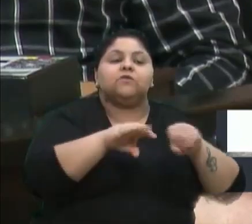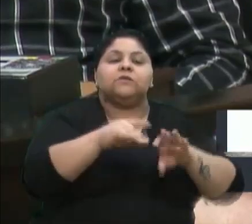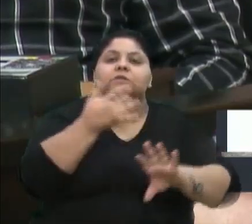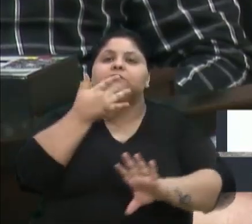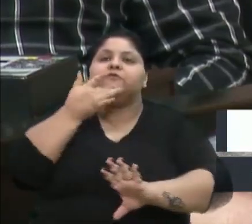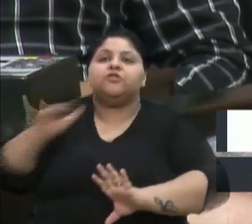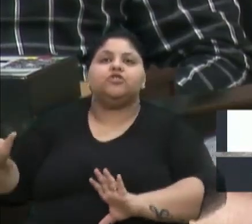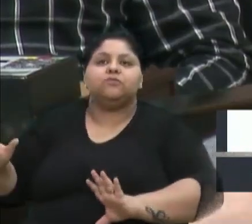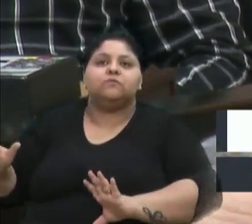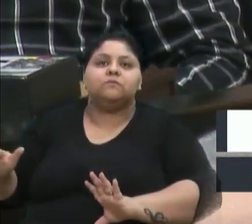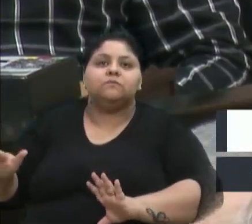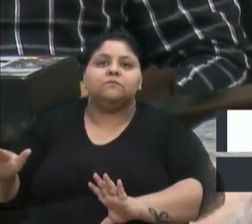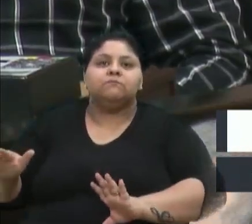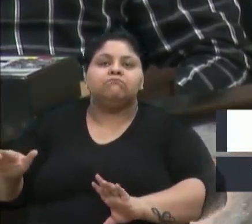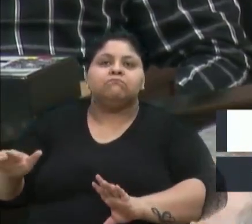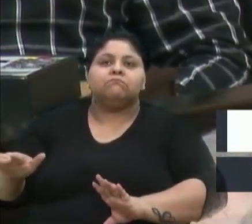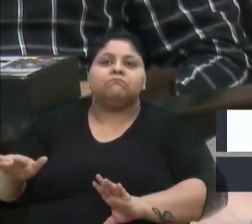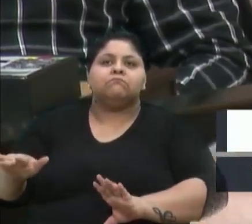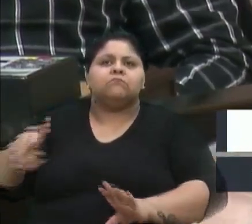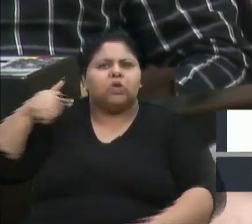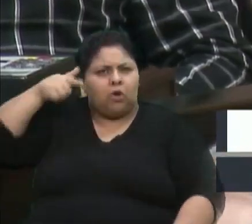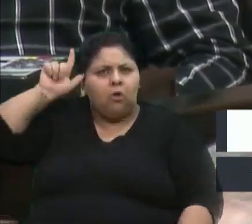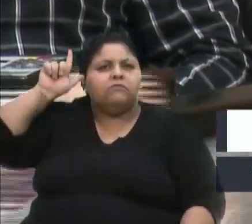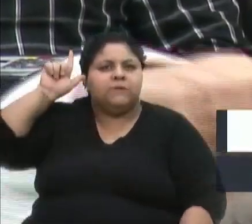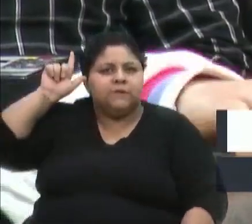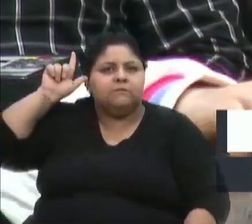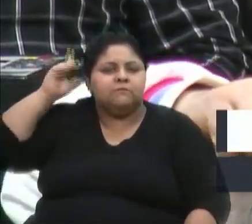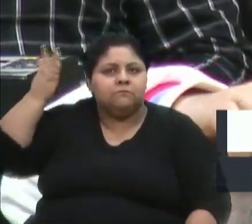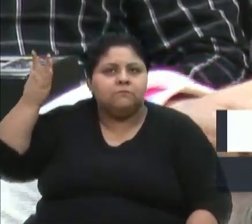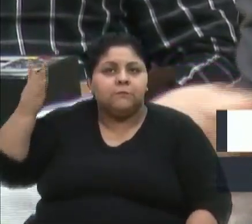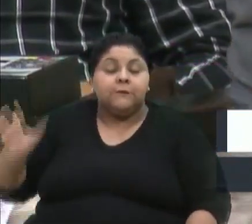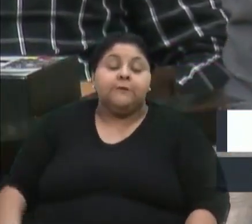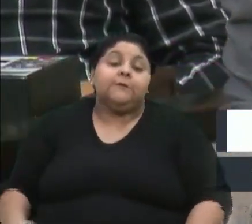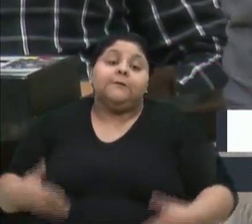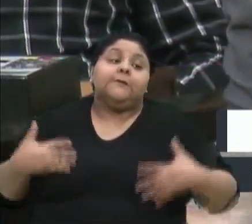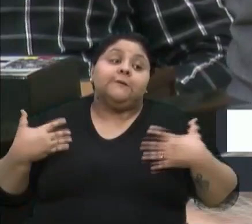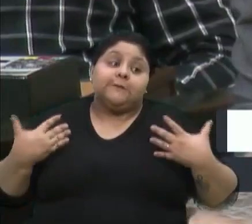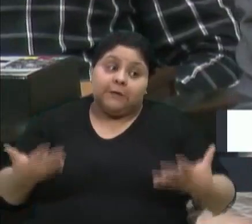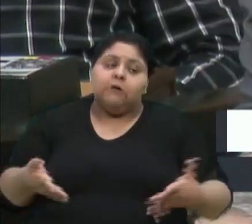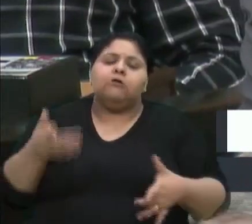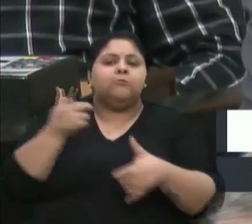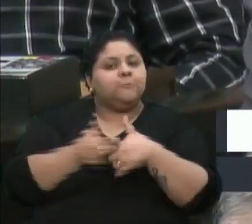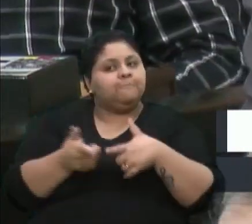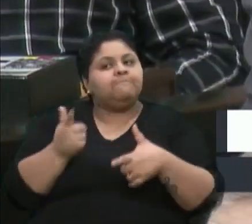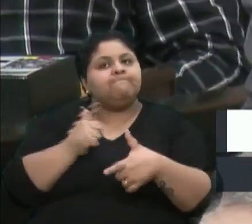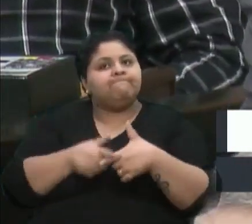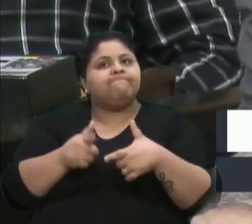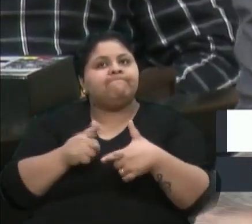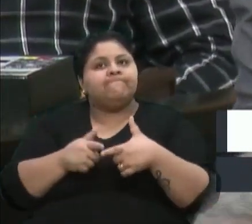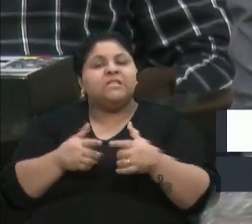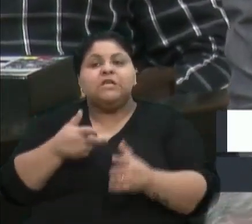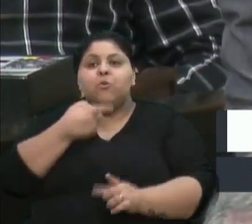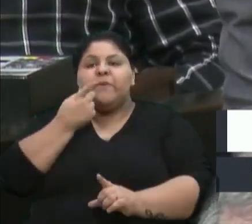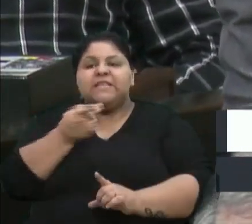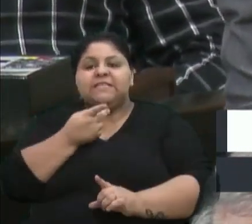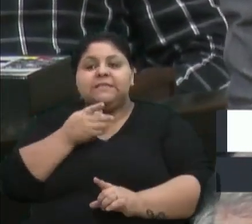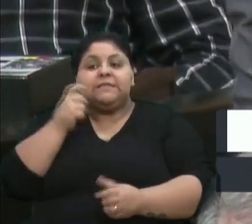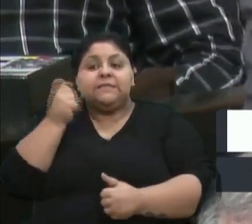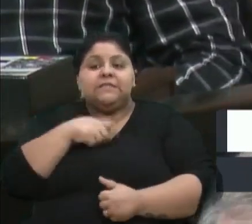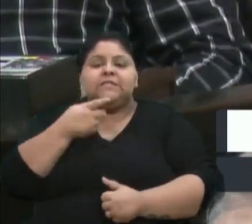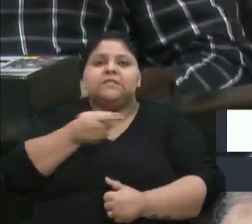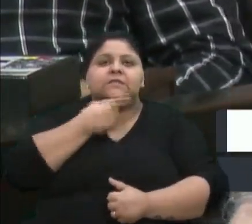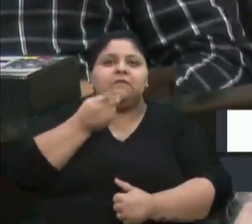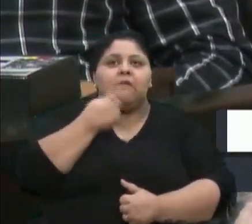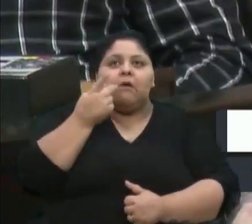arrumar ontem então são situações que tem que vir a baila para que daqui a pouco a sociedade não